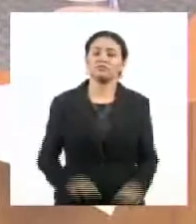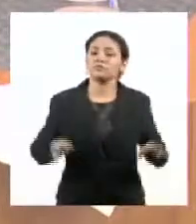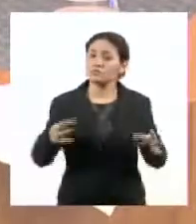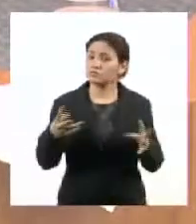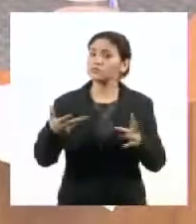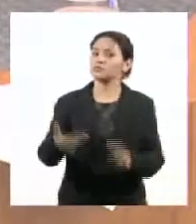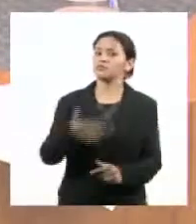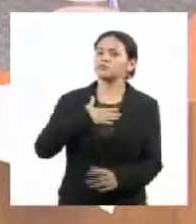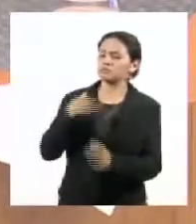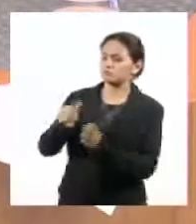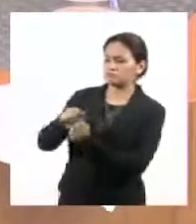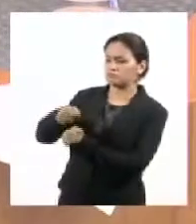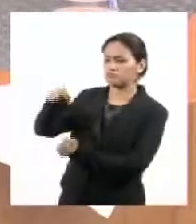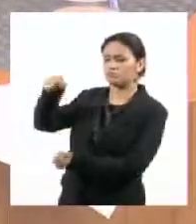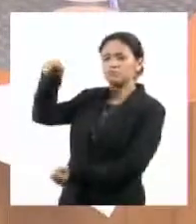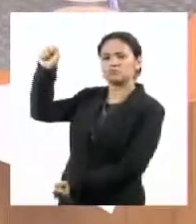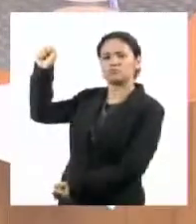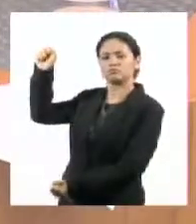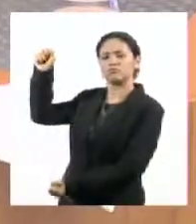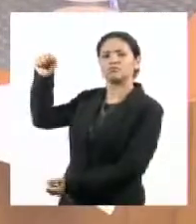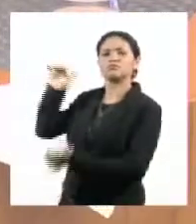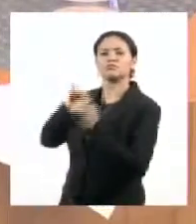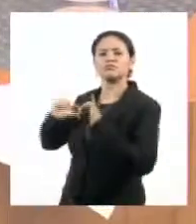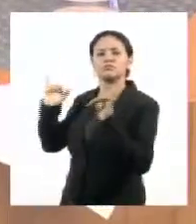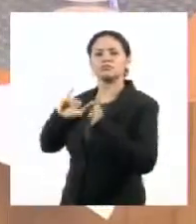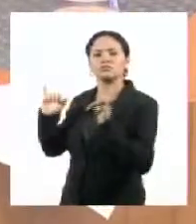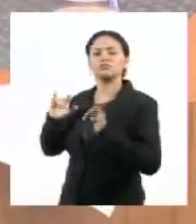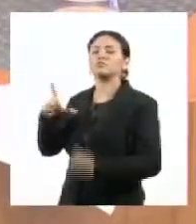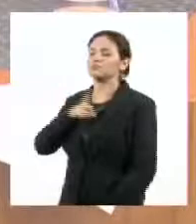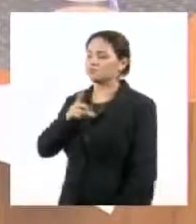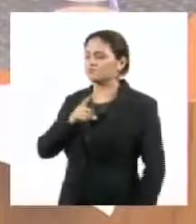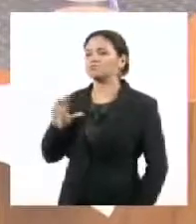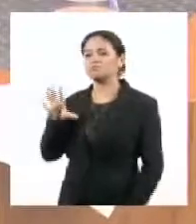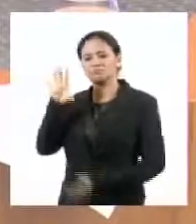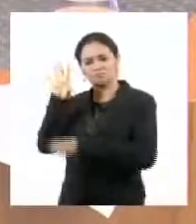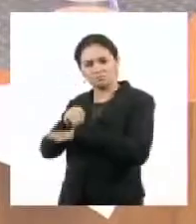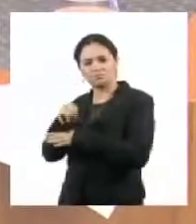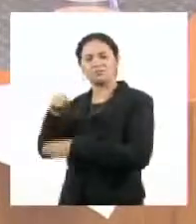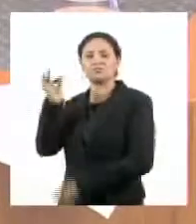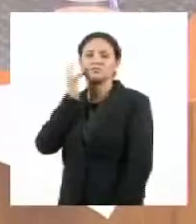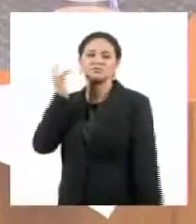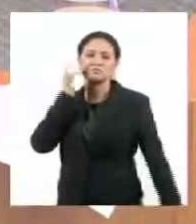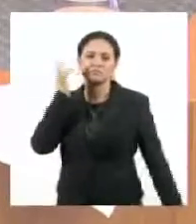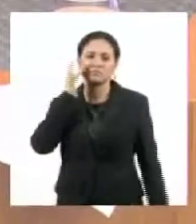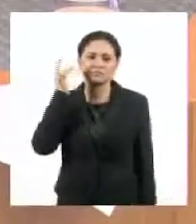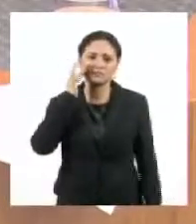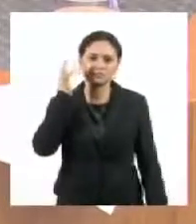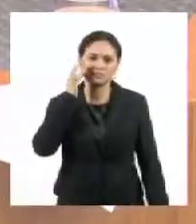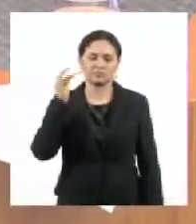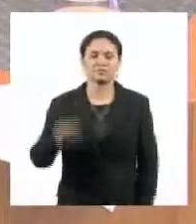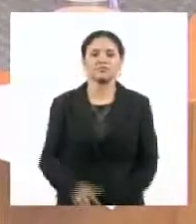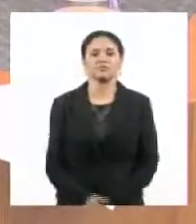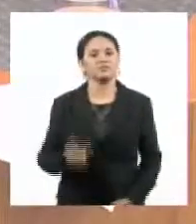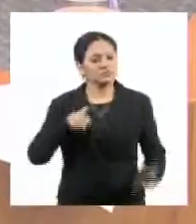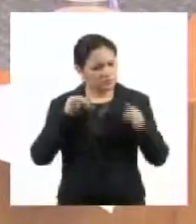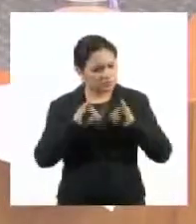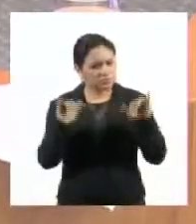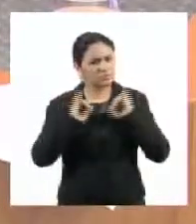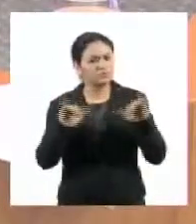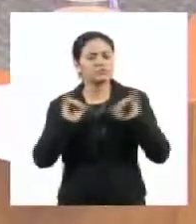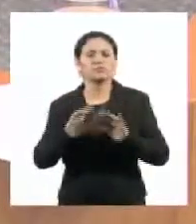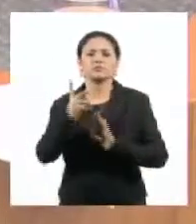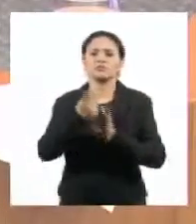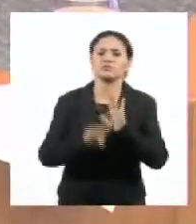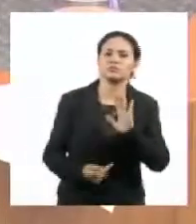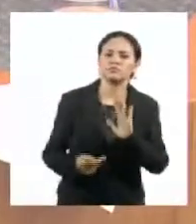banners, toda a minha divulgação, tinha lá a imagem do governador do estado do Maranhão. E eu fazia, inclusive, a divulgação de um projeto do